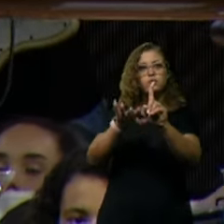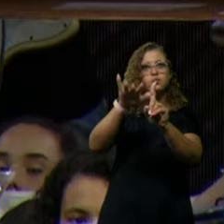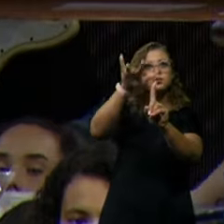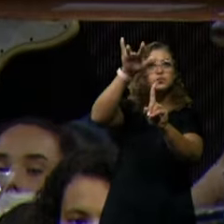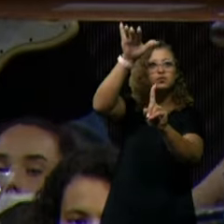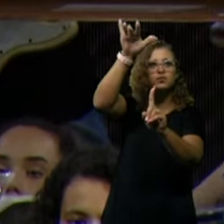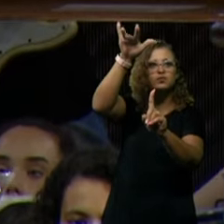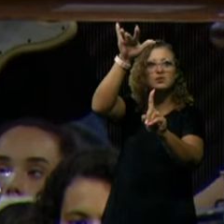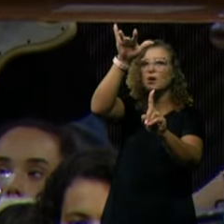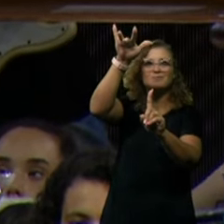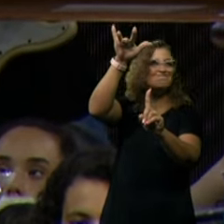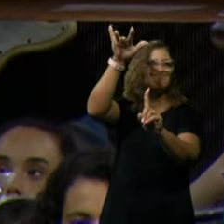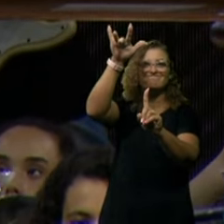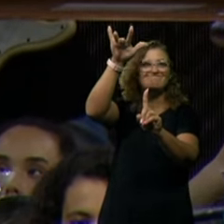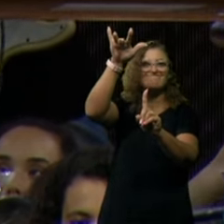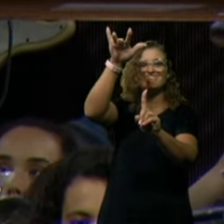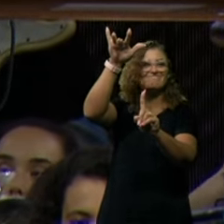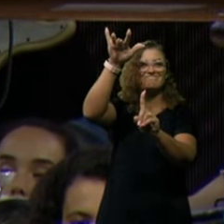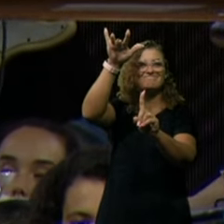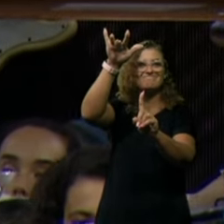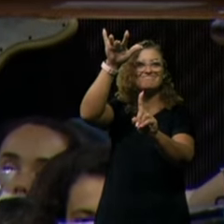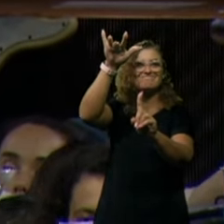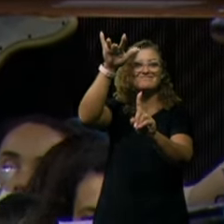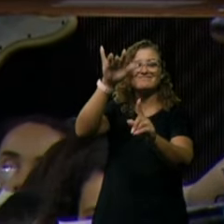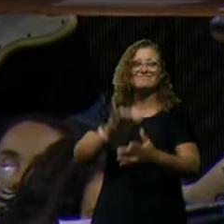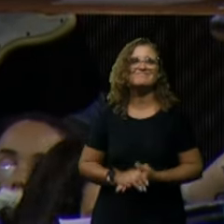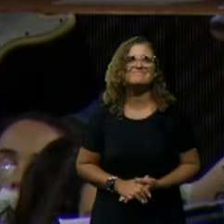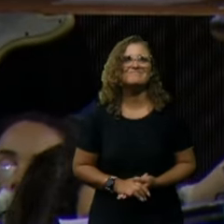eles não te submergirão